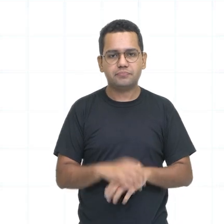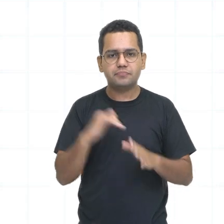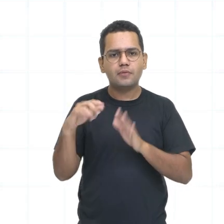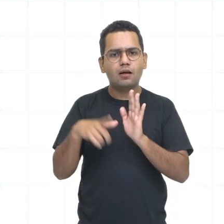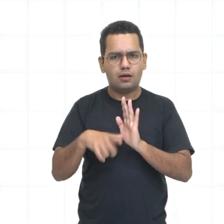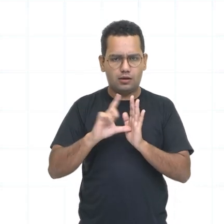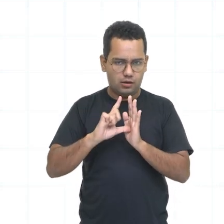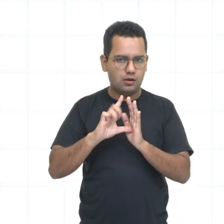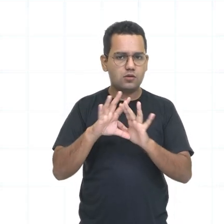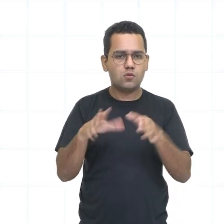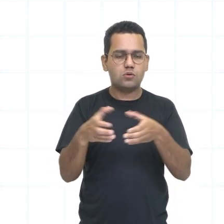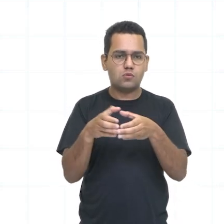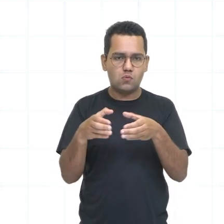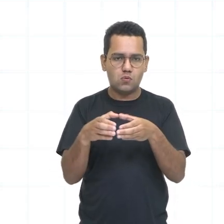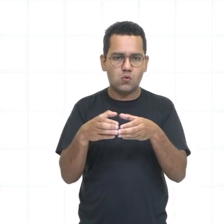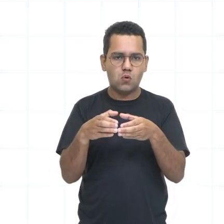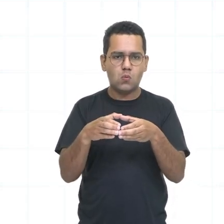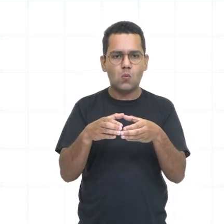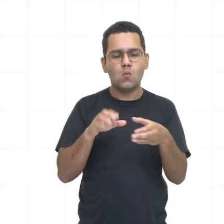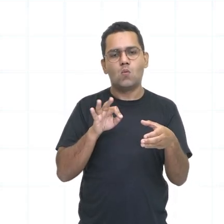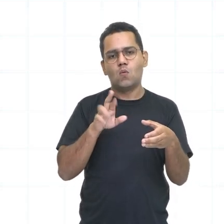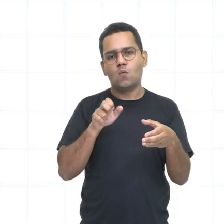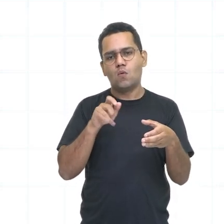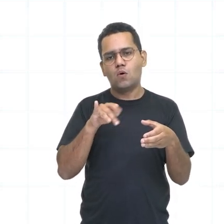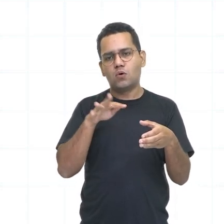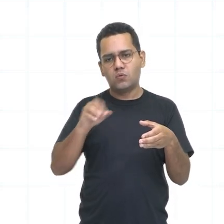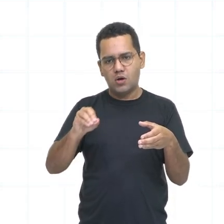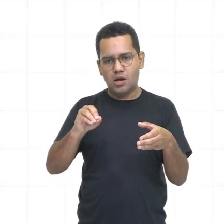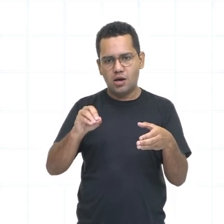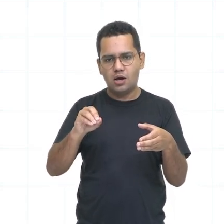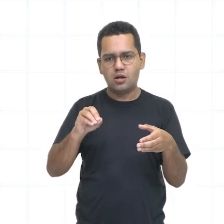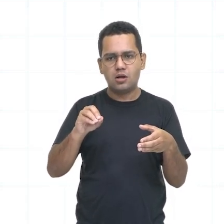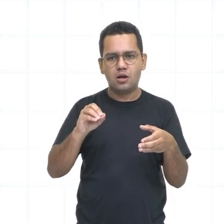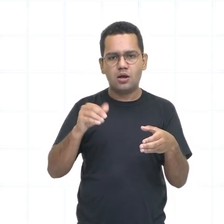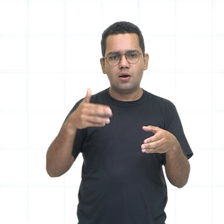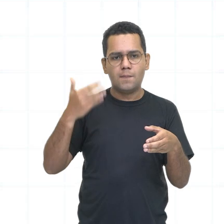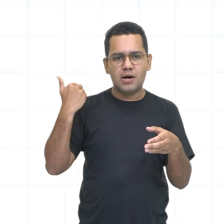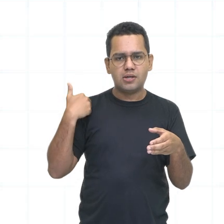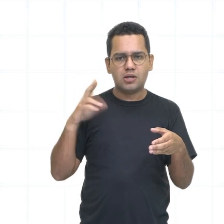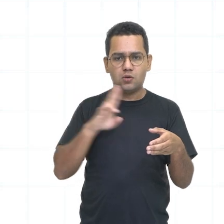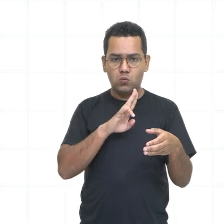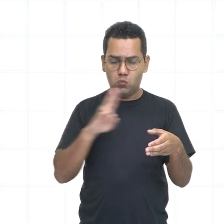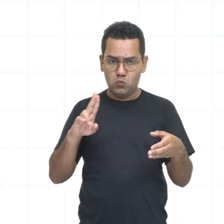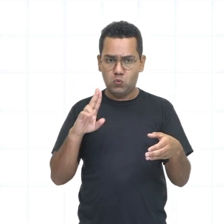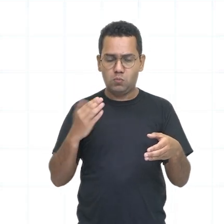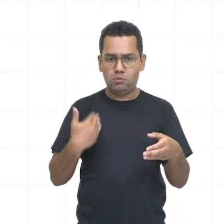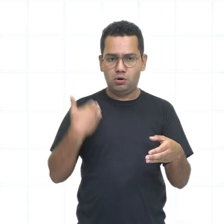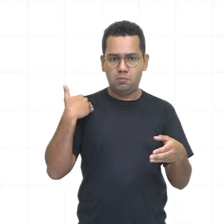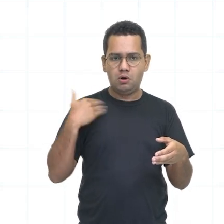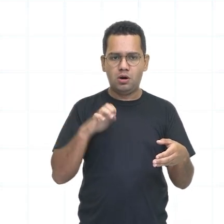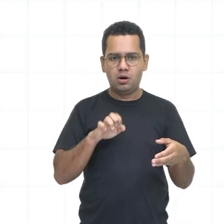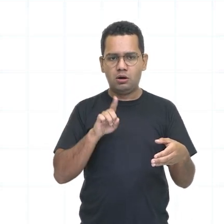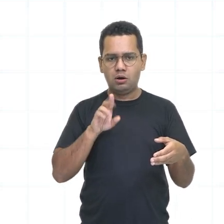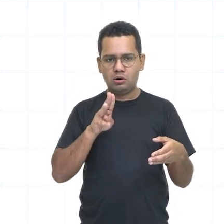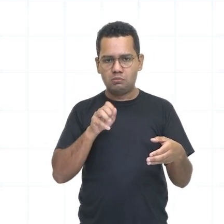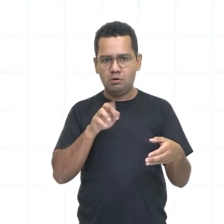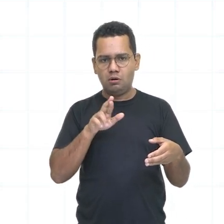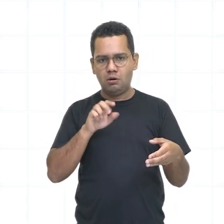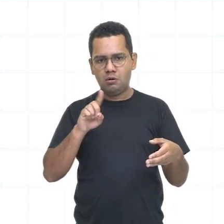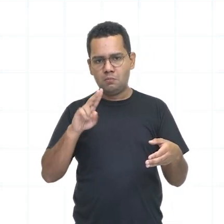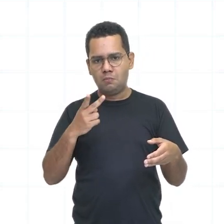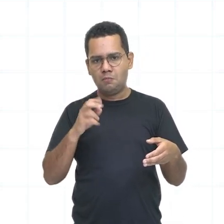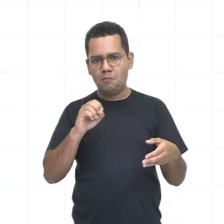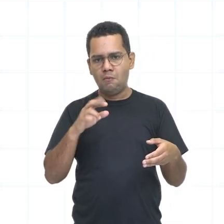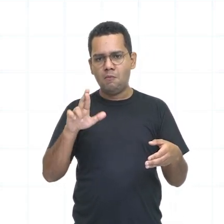antes até do termo fotorrealismo. Seu nome era Ed Warhol, mas ele morreu